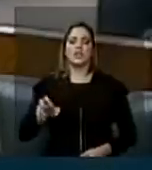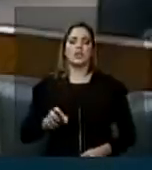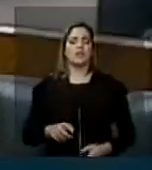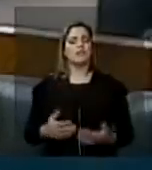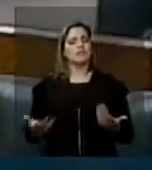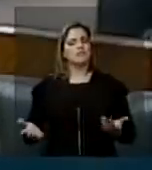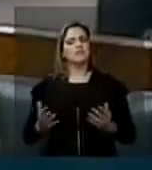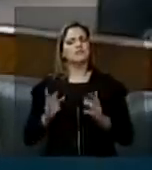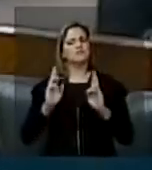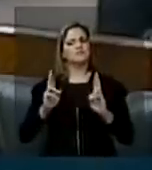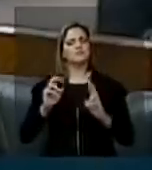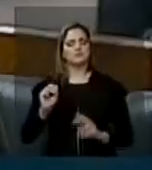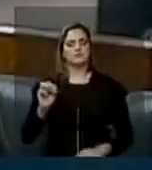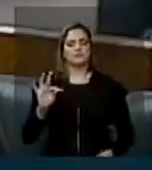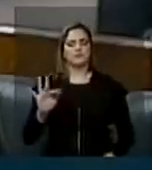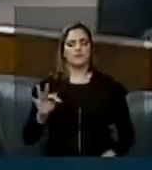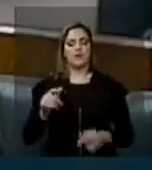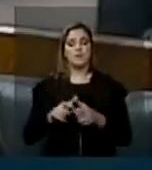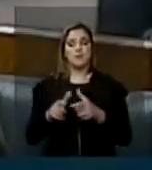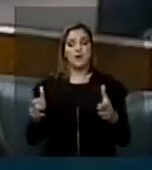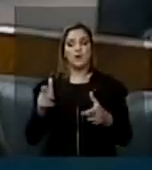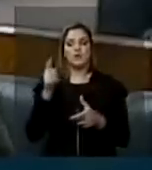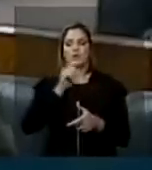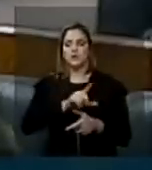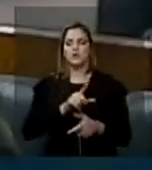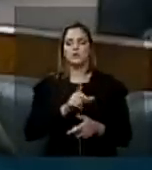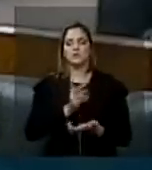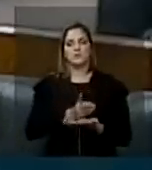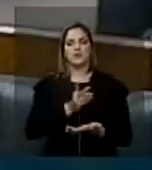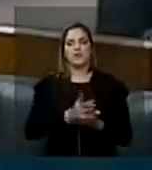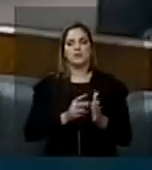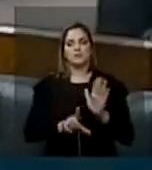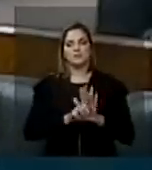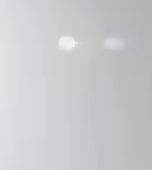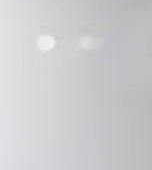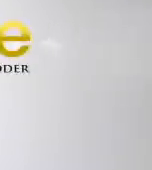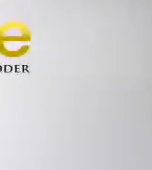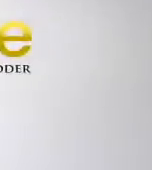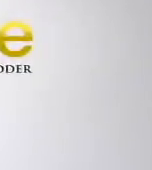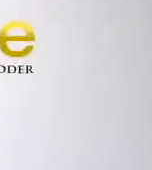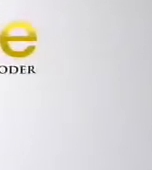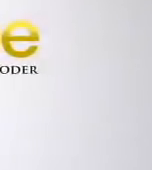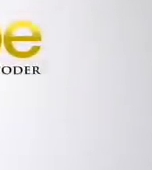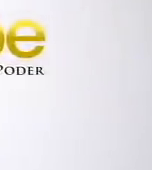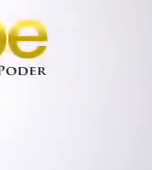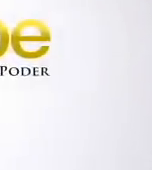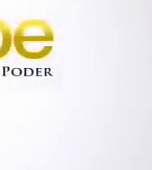Supremo Tribunal Federal por maioria Mantenha o decreto do presidente Lula Muito